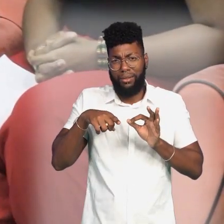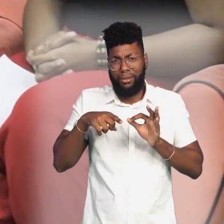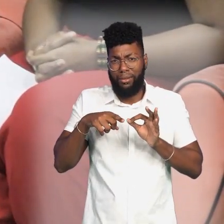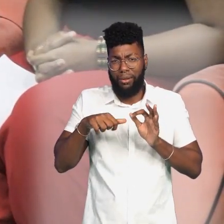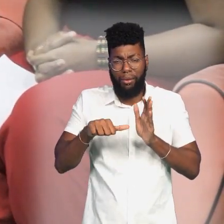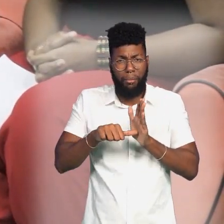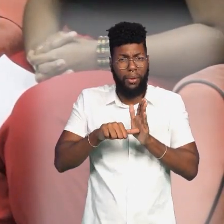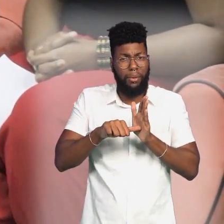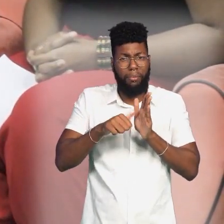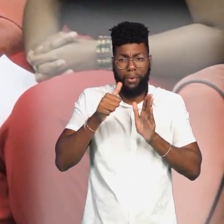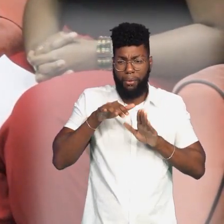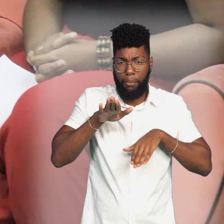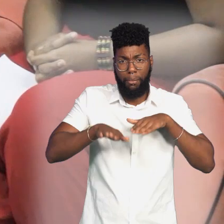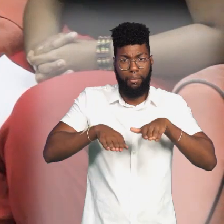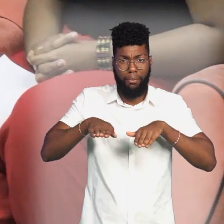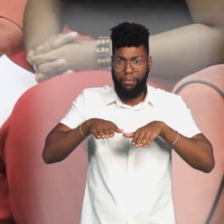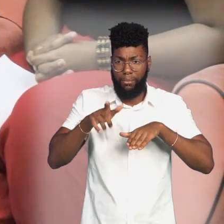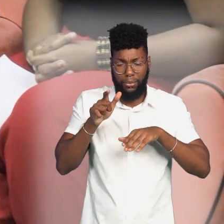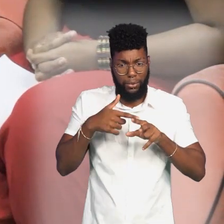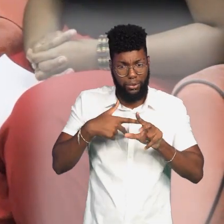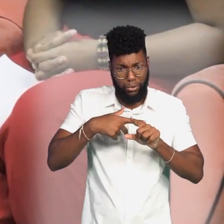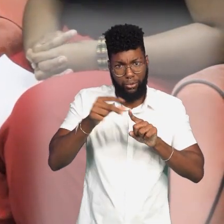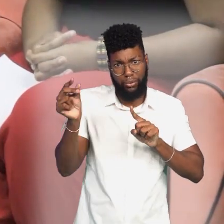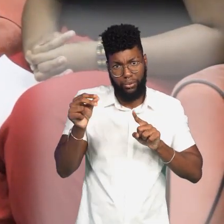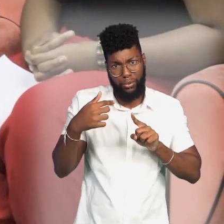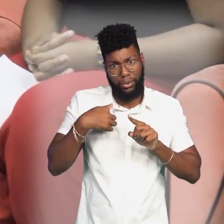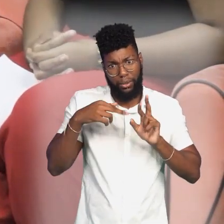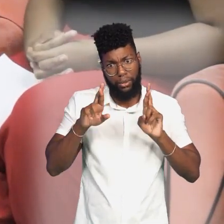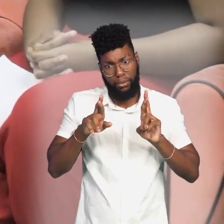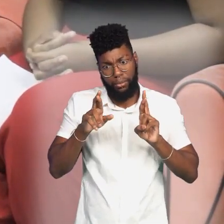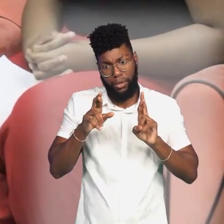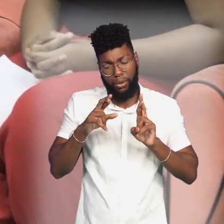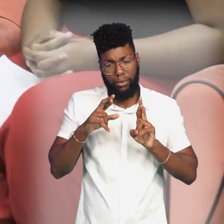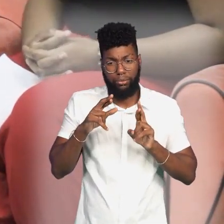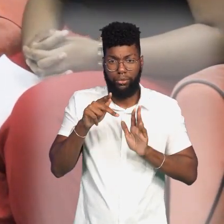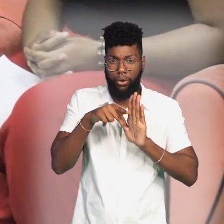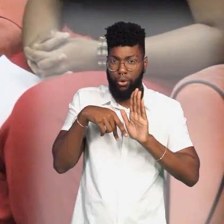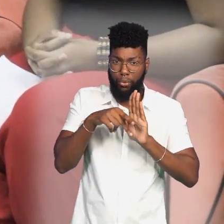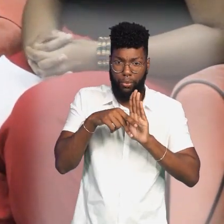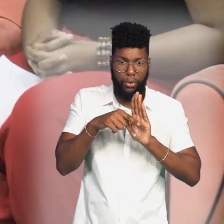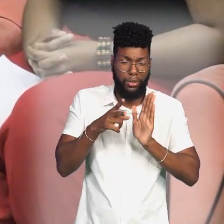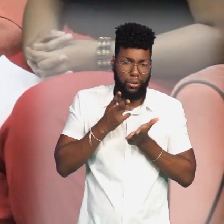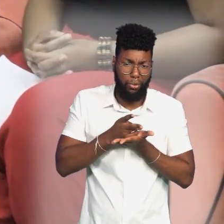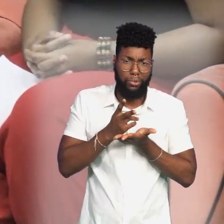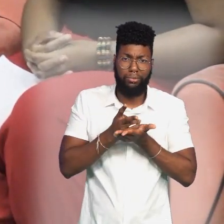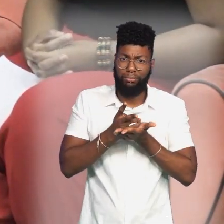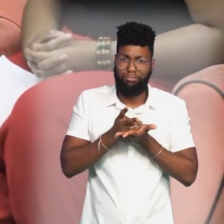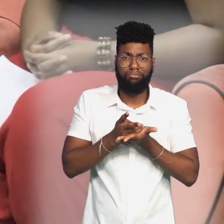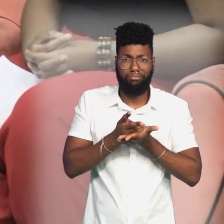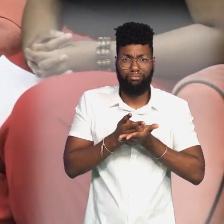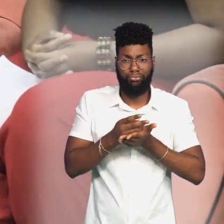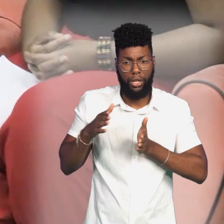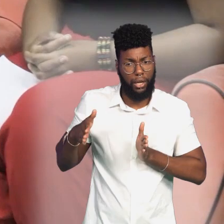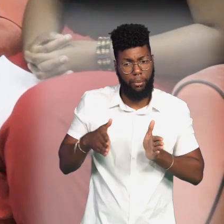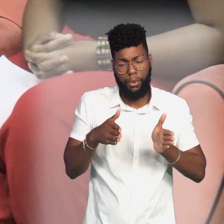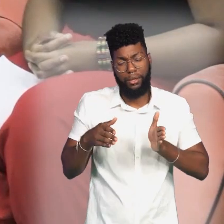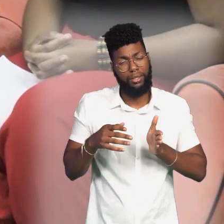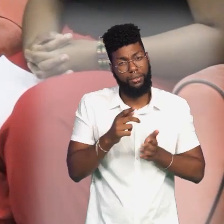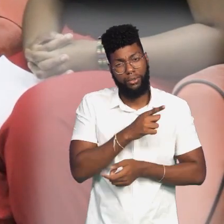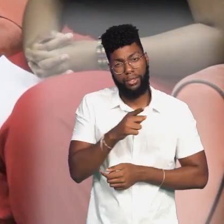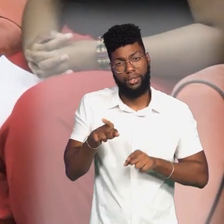quiser, que a live ilumine muito esse projeto e a caminhada de vocês, que tudo dê certo. Muito